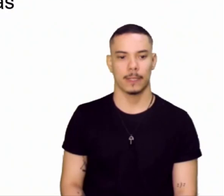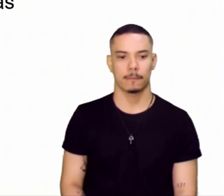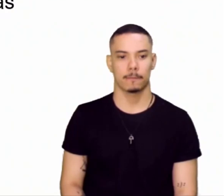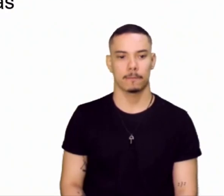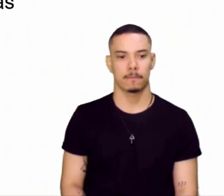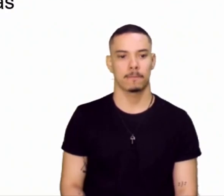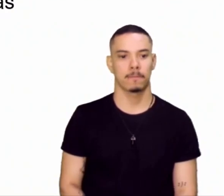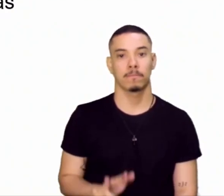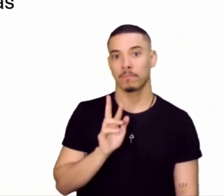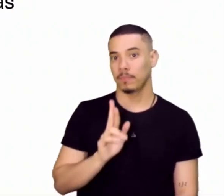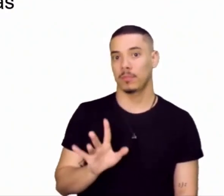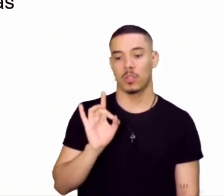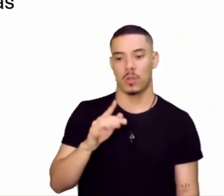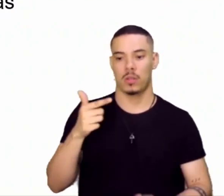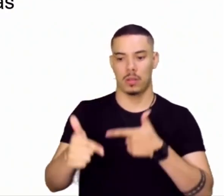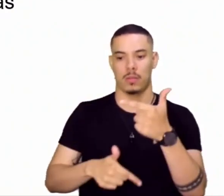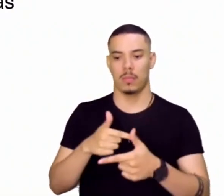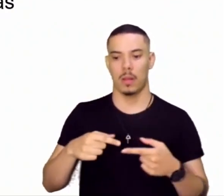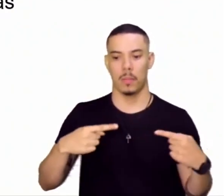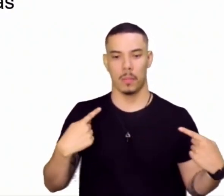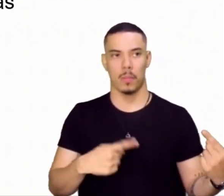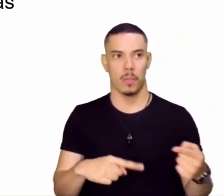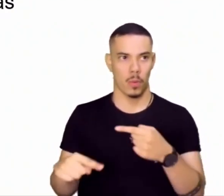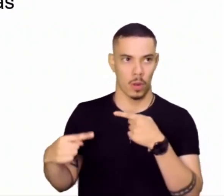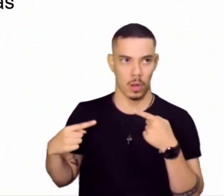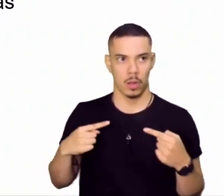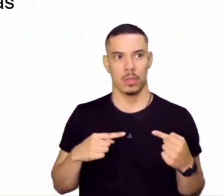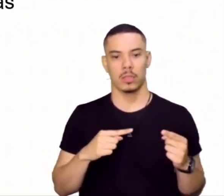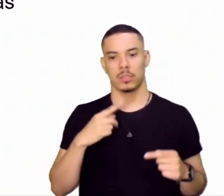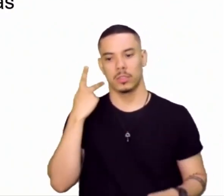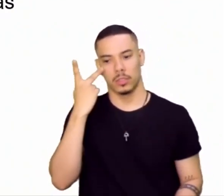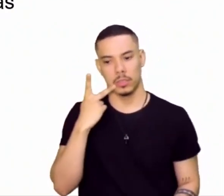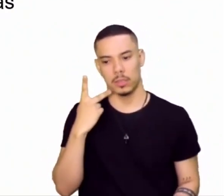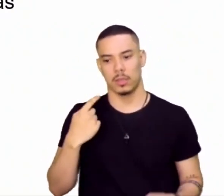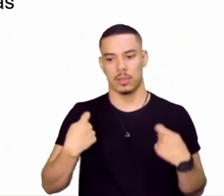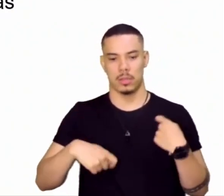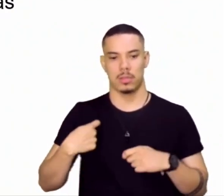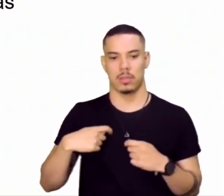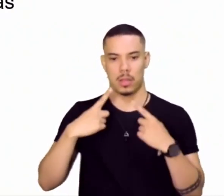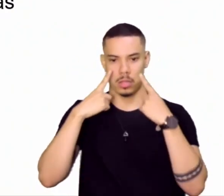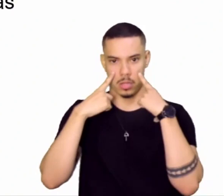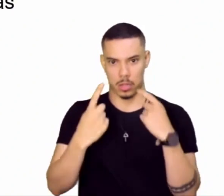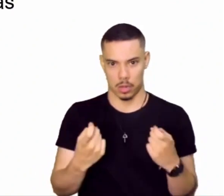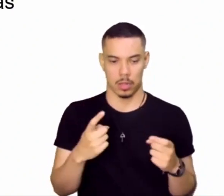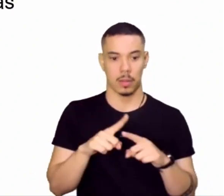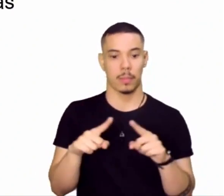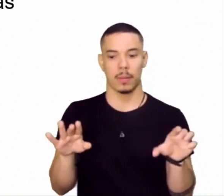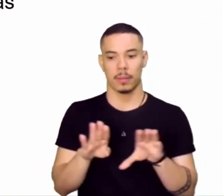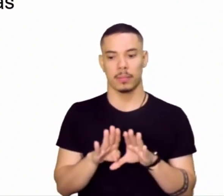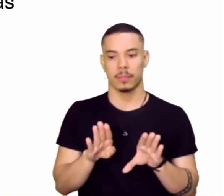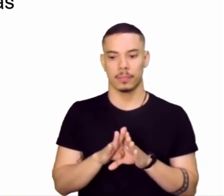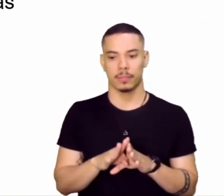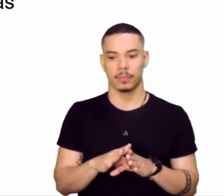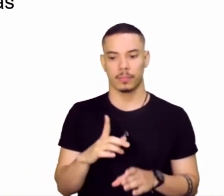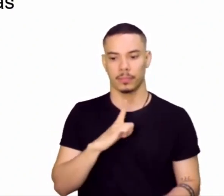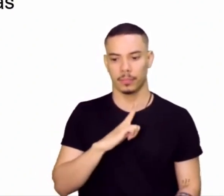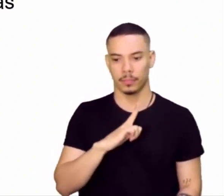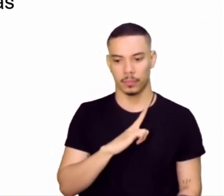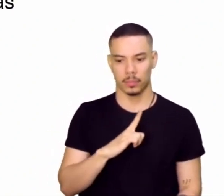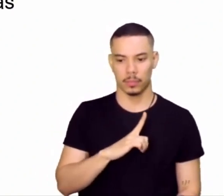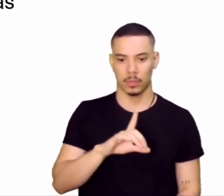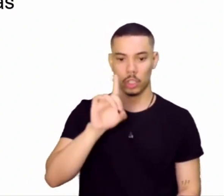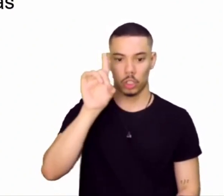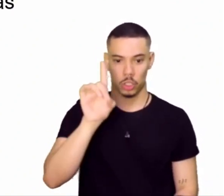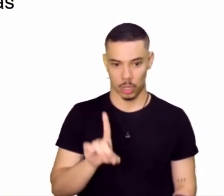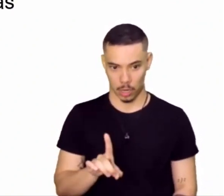Não só trabalha politicamente os conflitos de necessidades e de interesses, mas procura instituí-los como direitos